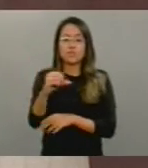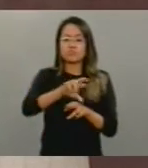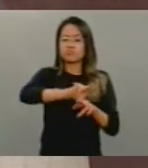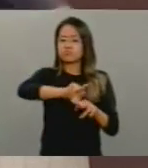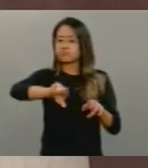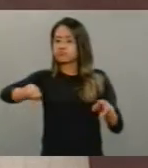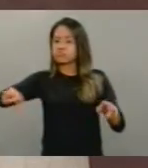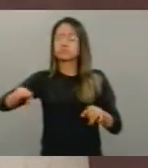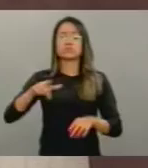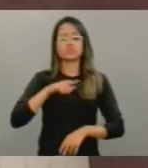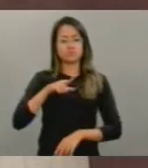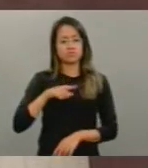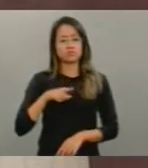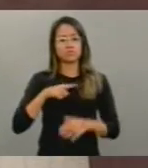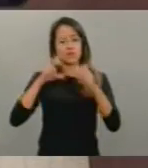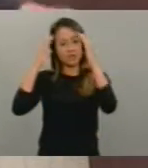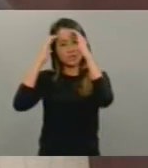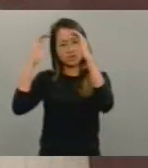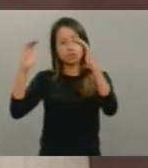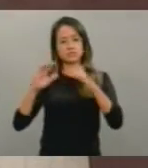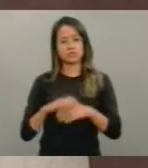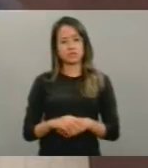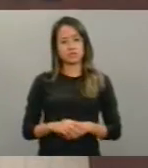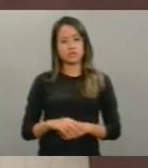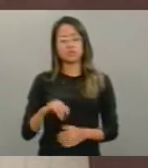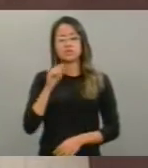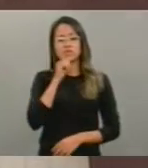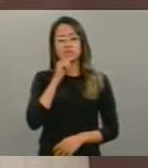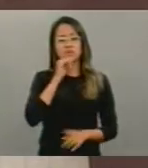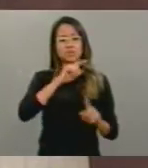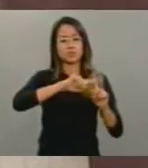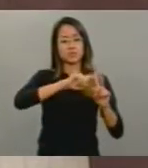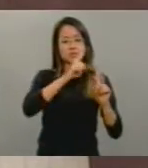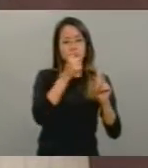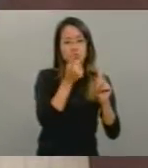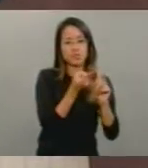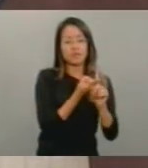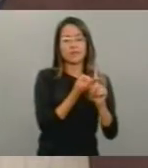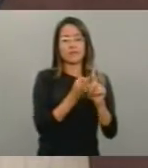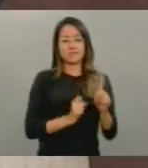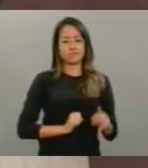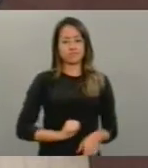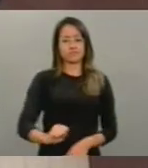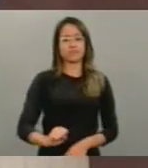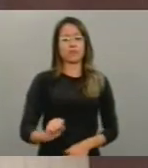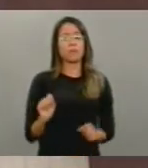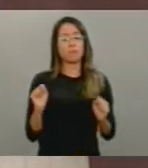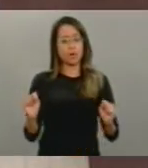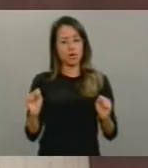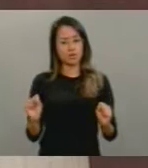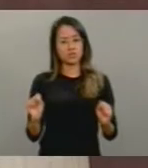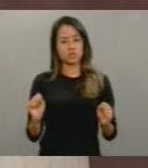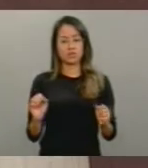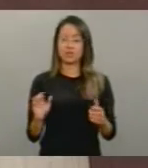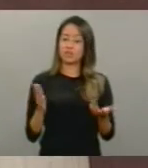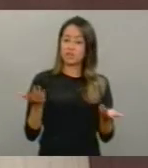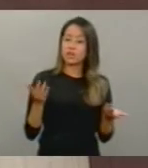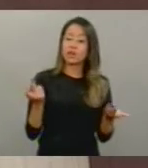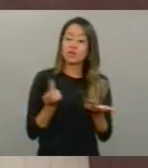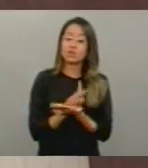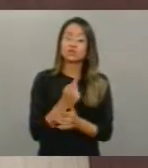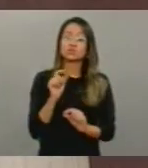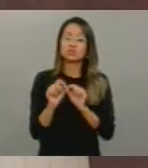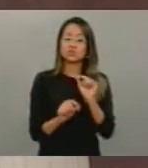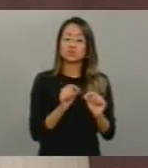do outro e da outra, em especial do corpo da mulher, para que ele não seja objeto. Como às vezes essa mídia consumista